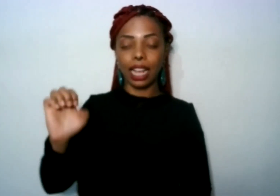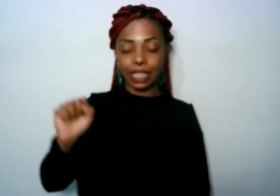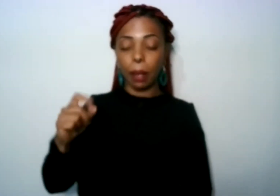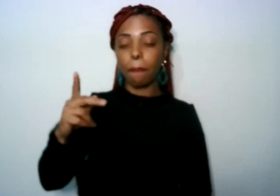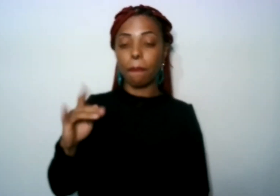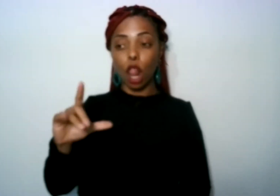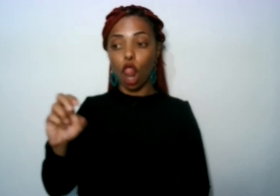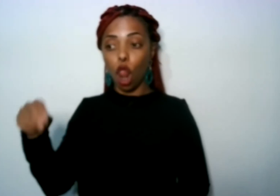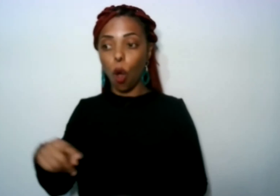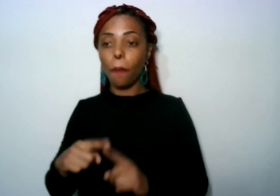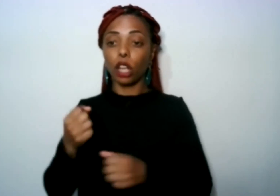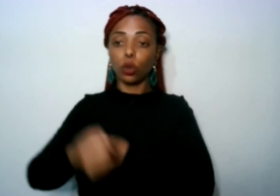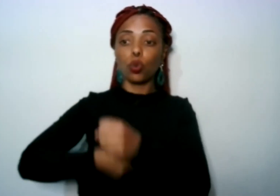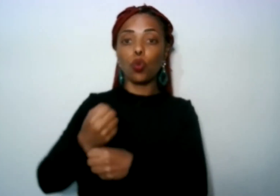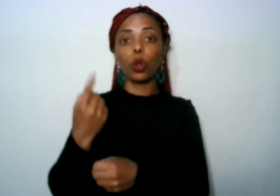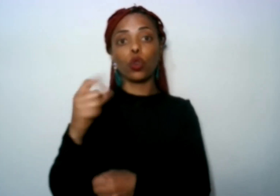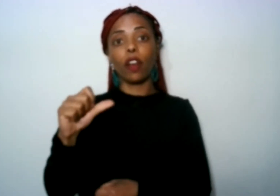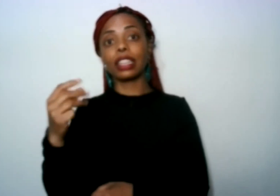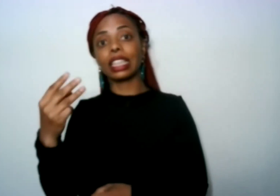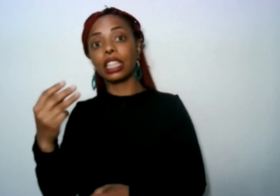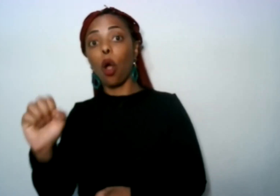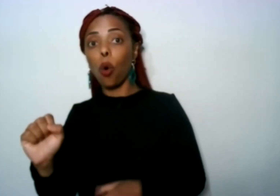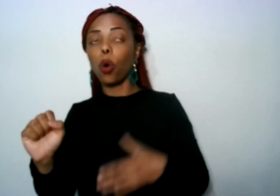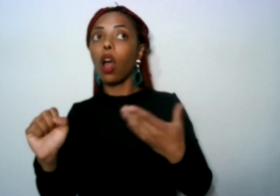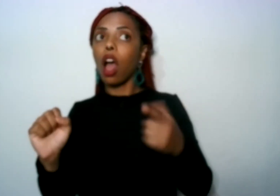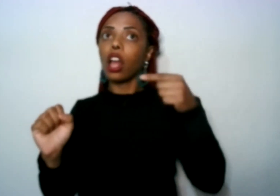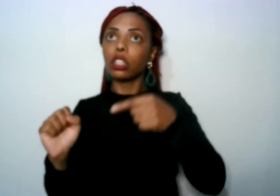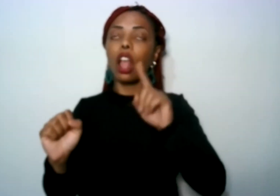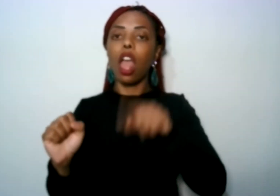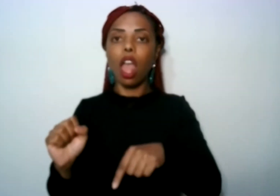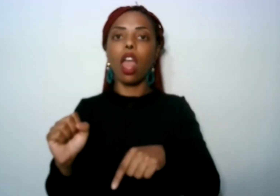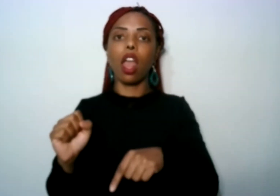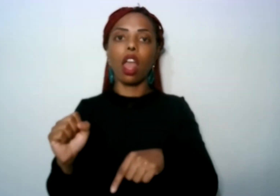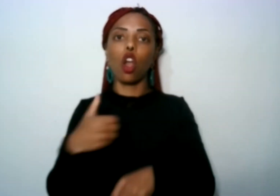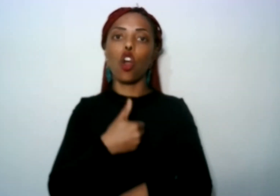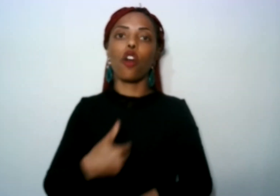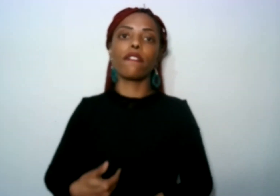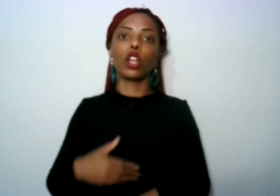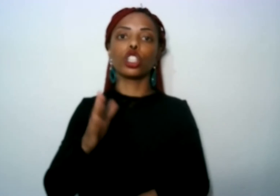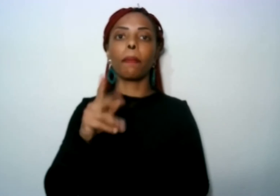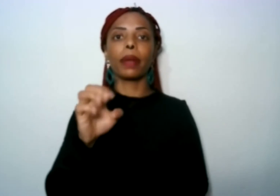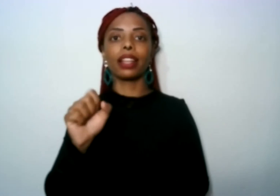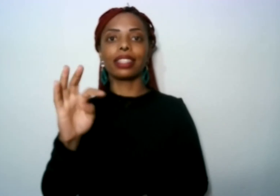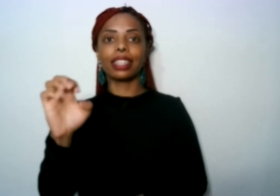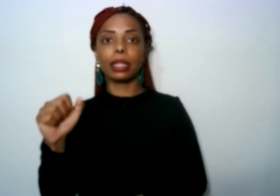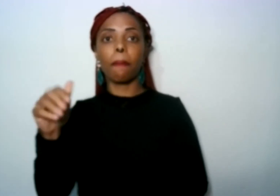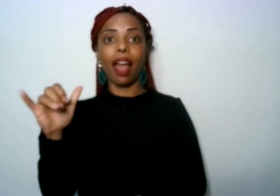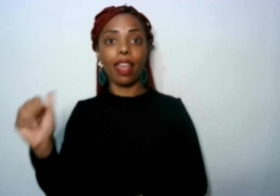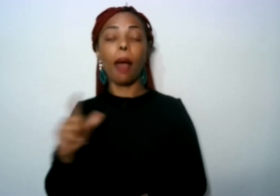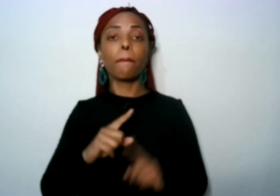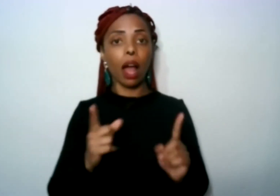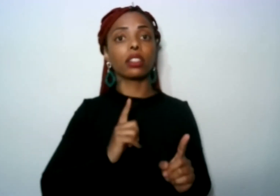então 38 o Prestes Maia já estava no governo e o projeto estava sendo feito estava correndo só que